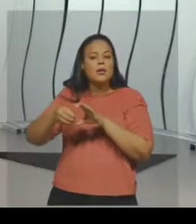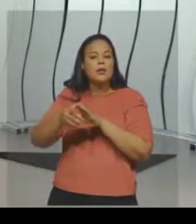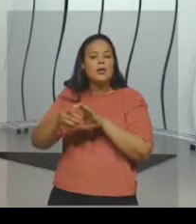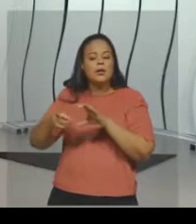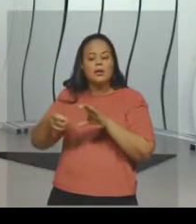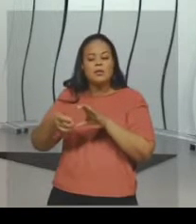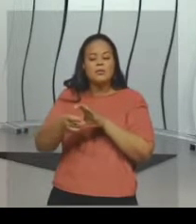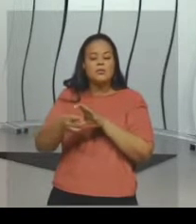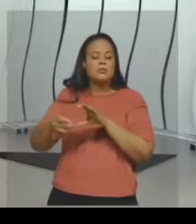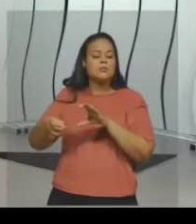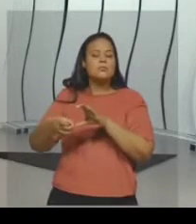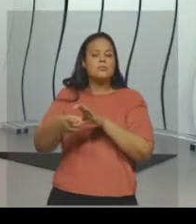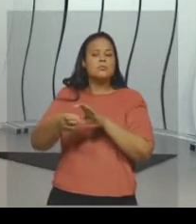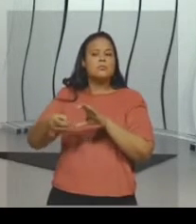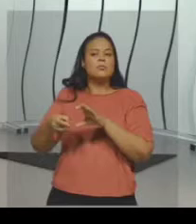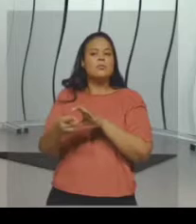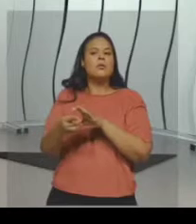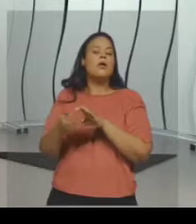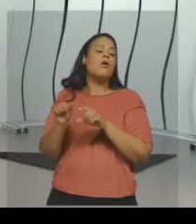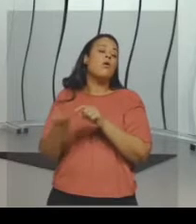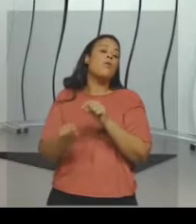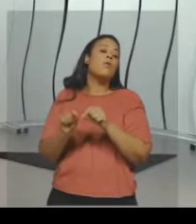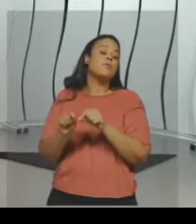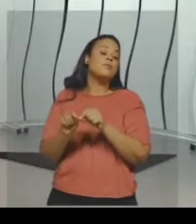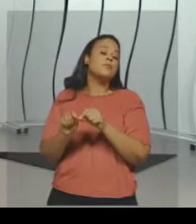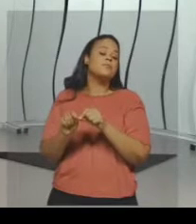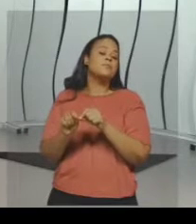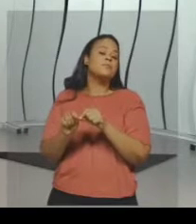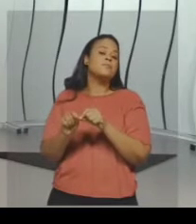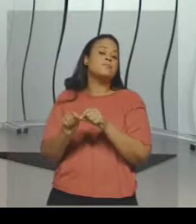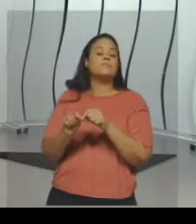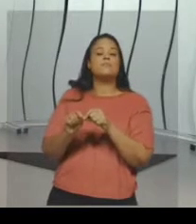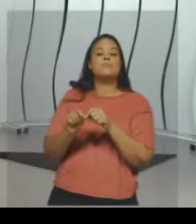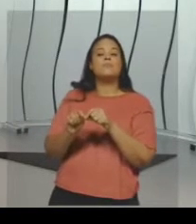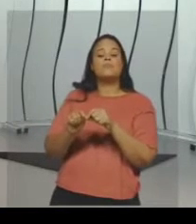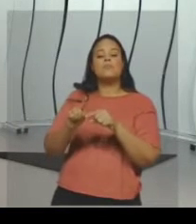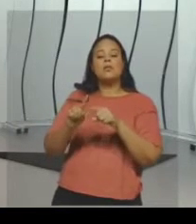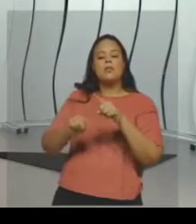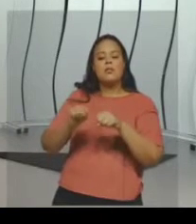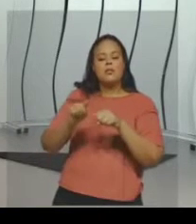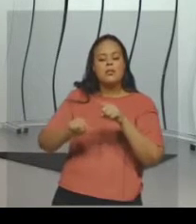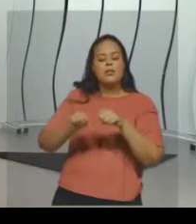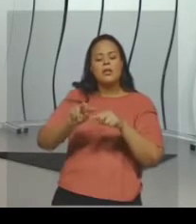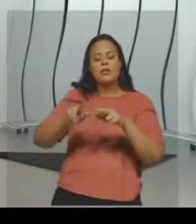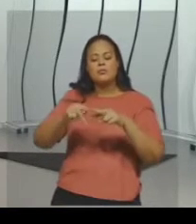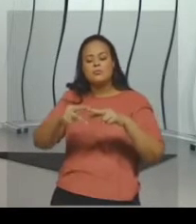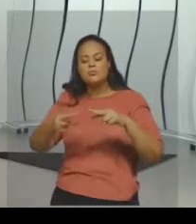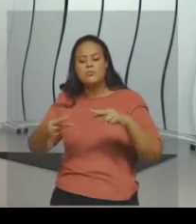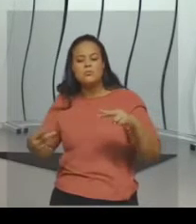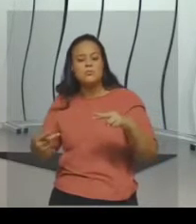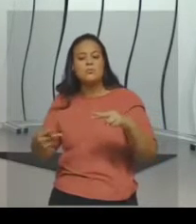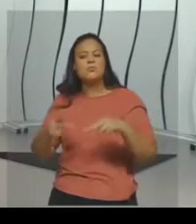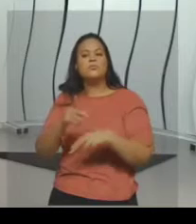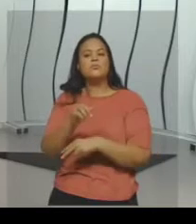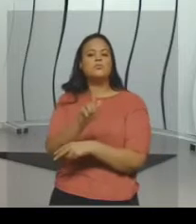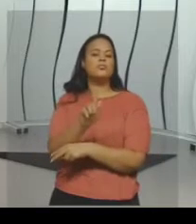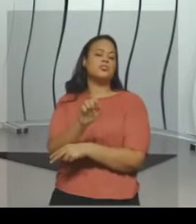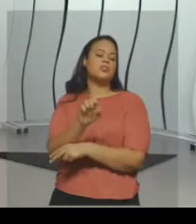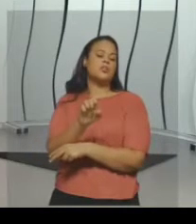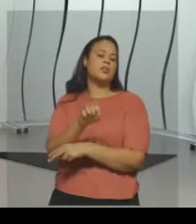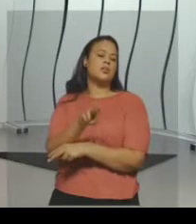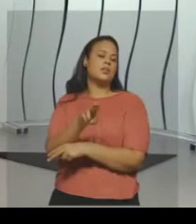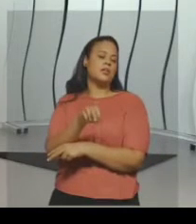Vai liberar aqui dentro um material genético também. A gente chama isso aqui de transdução. São os três tipos de